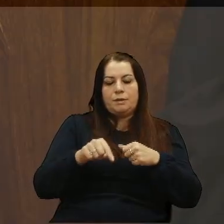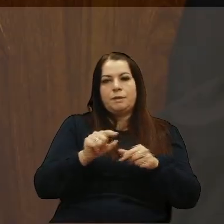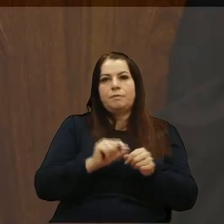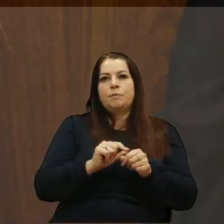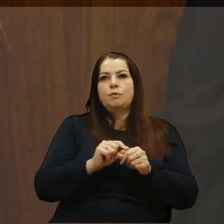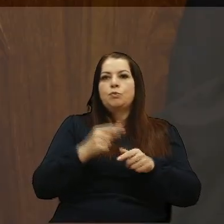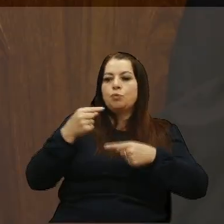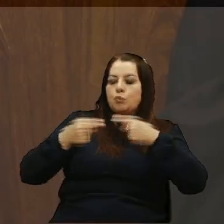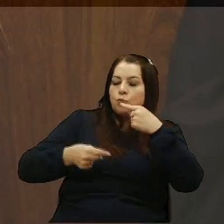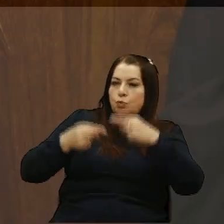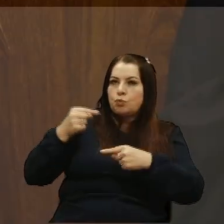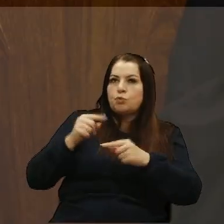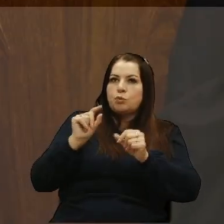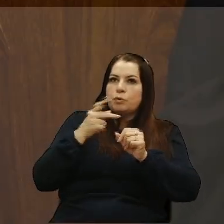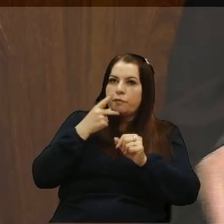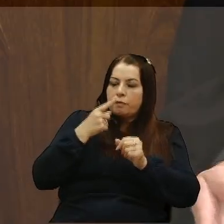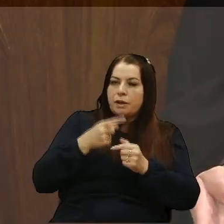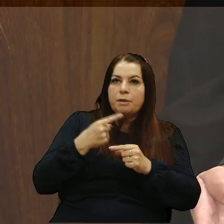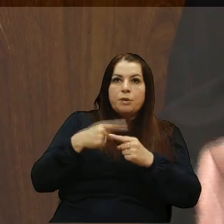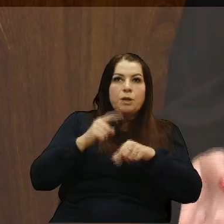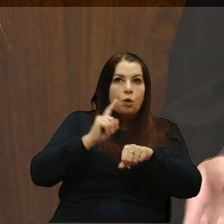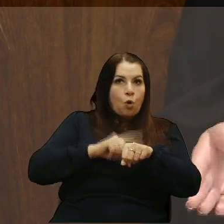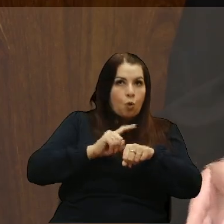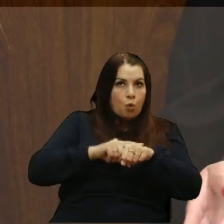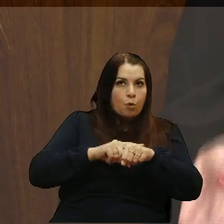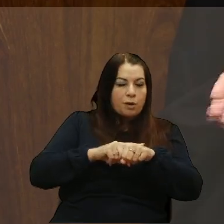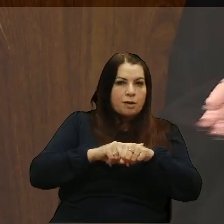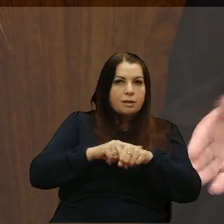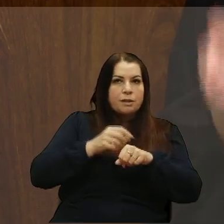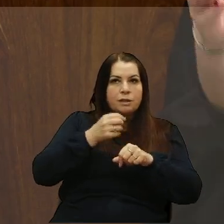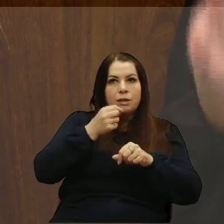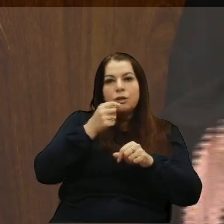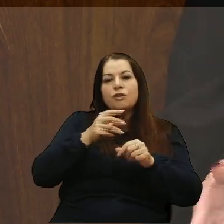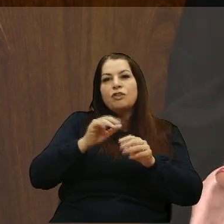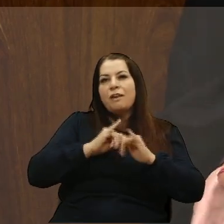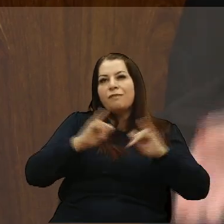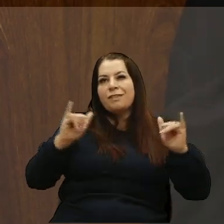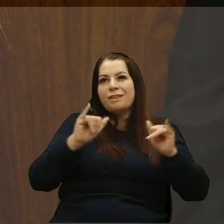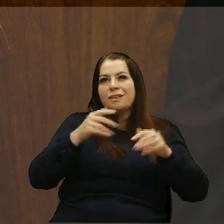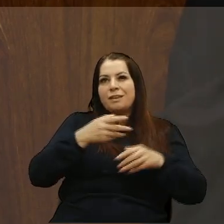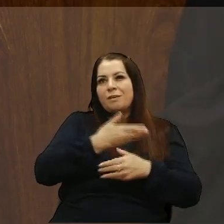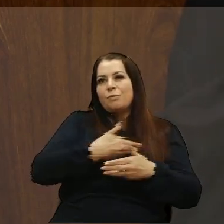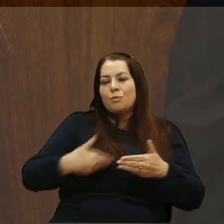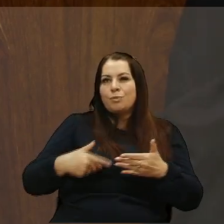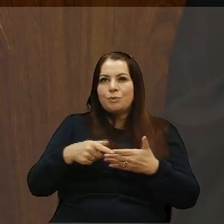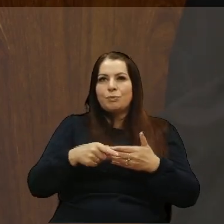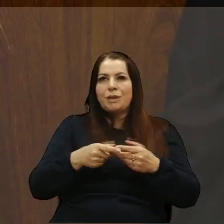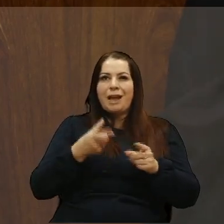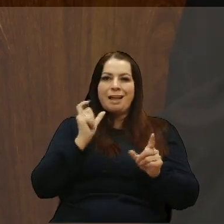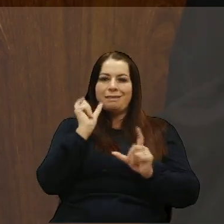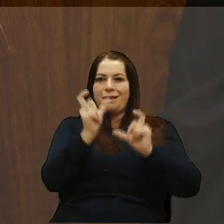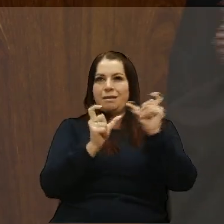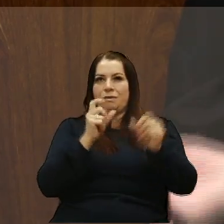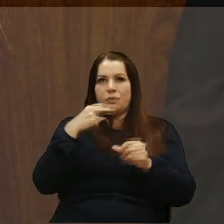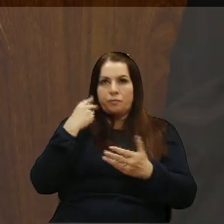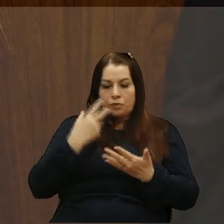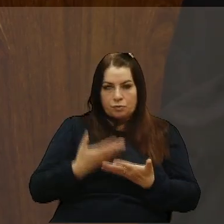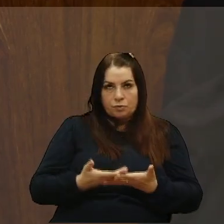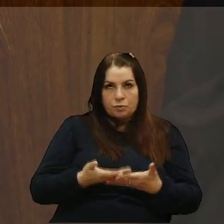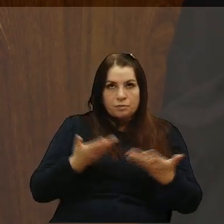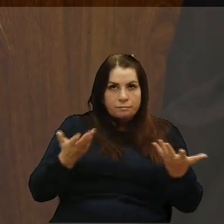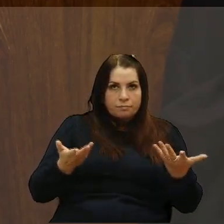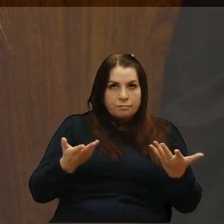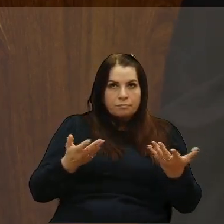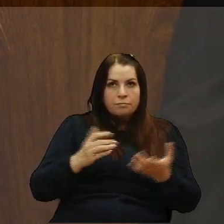gente discute, do que a gente fala, porque na hora de comentar publicamente, comenta atacando os vereadores.